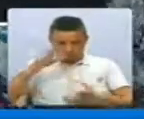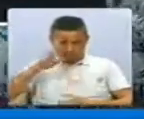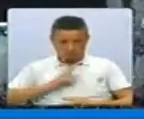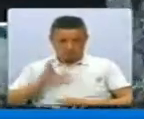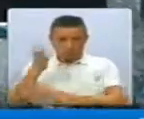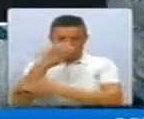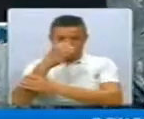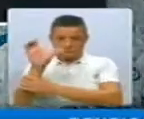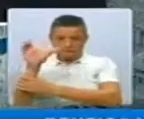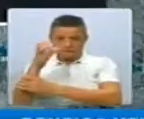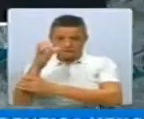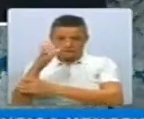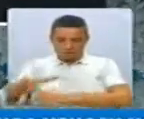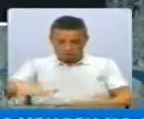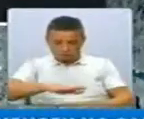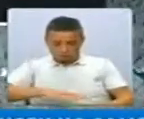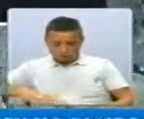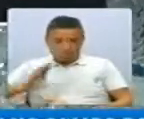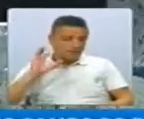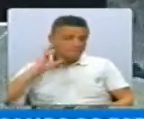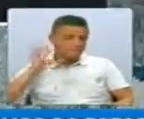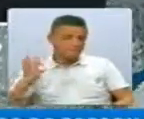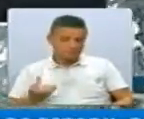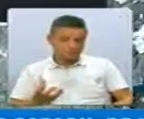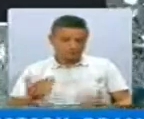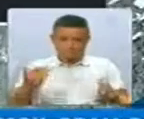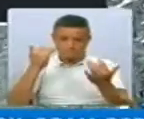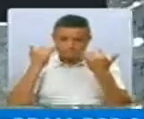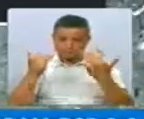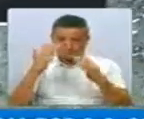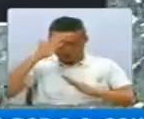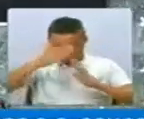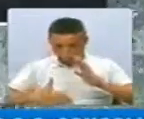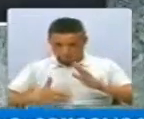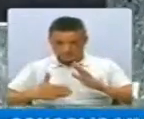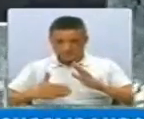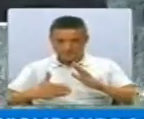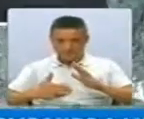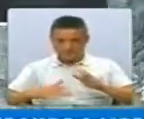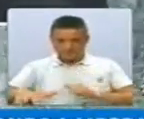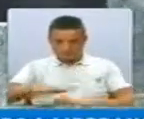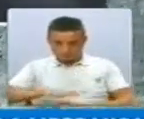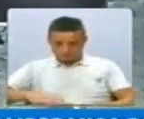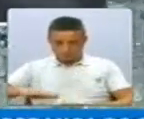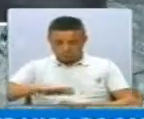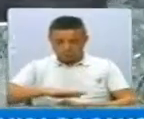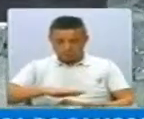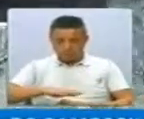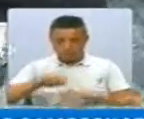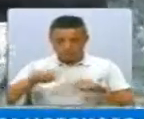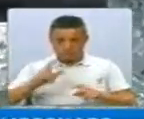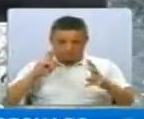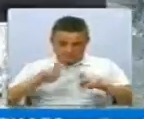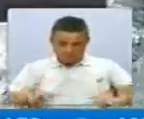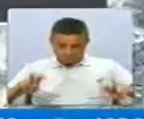satélite estava a passar por cima da zona do Afeganistão. Estava a recolher os dados do que estava a acontecer na atmosfera naquela zona. E então, estes